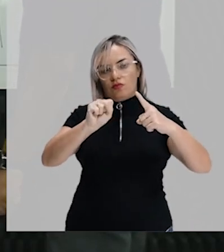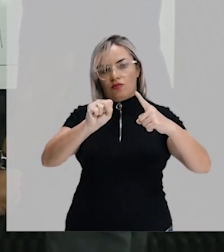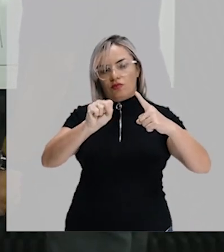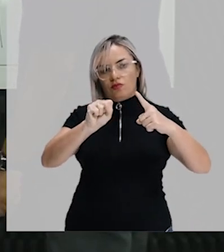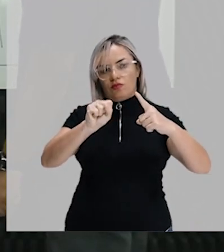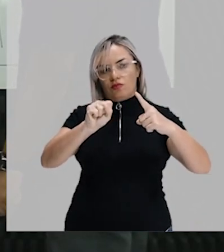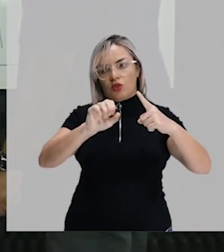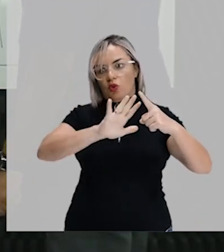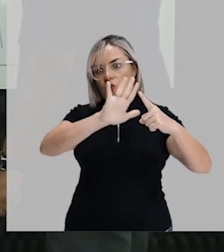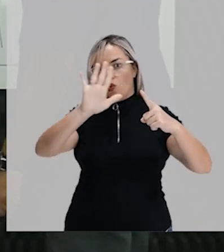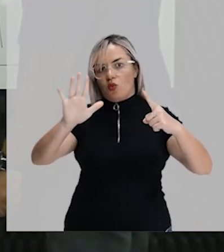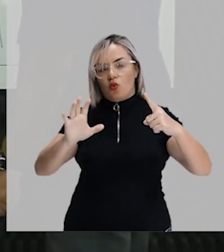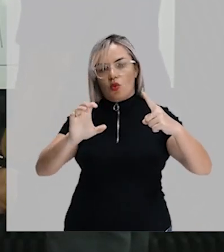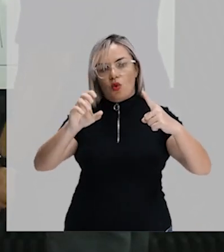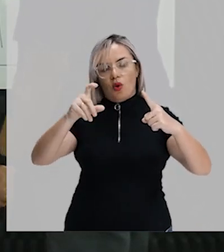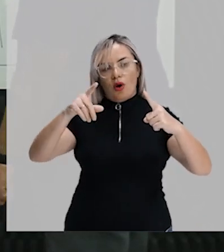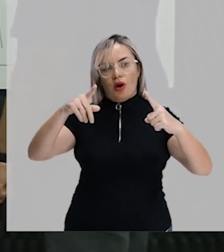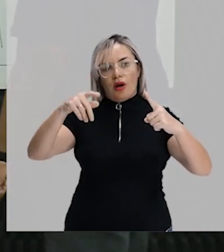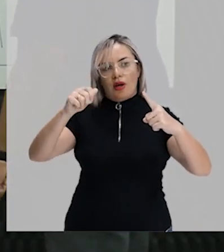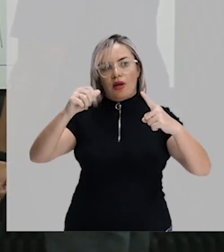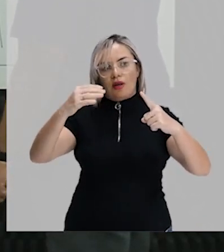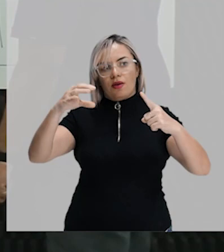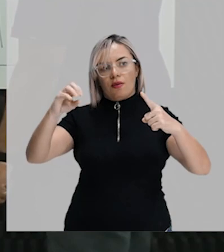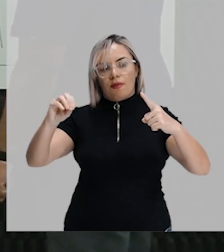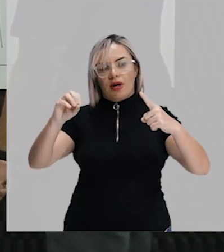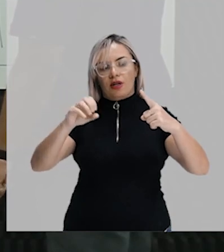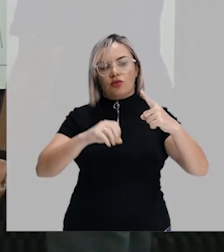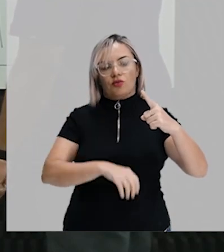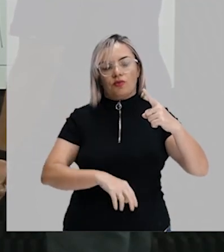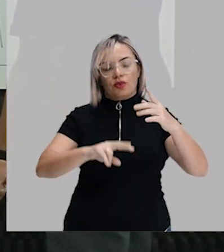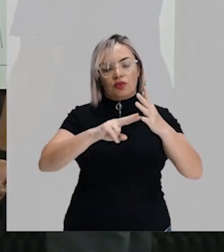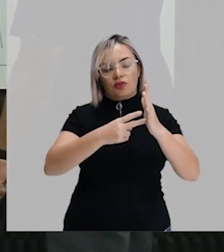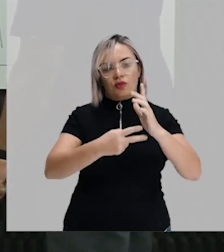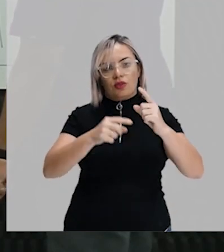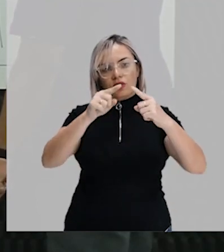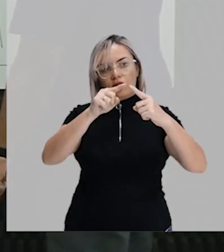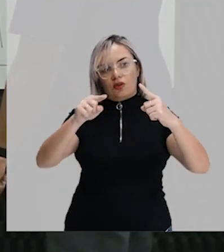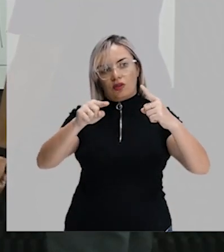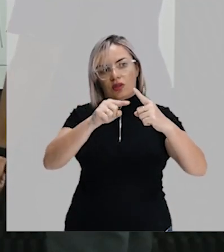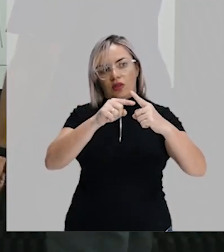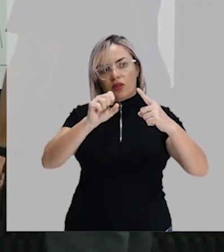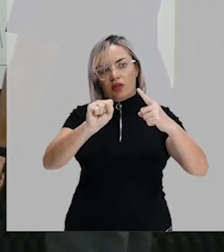igual a VOT mais a metade